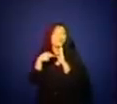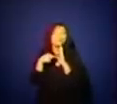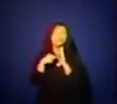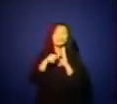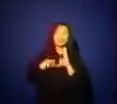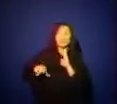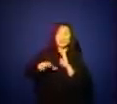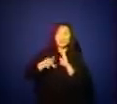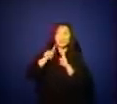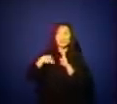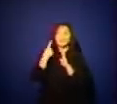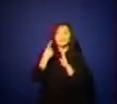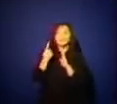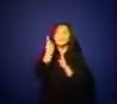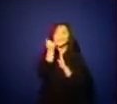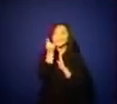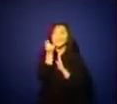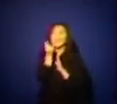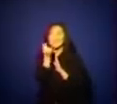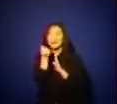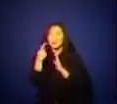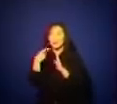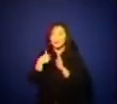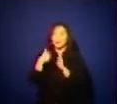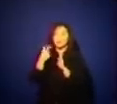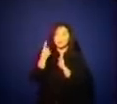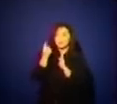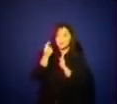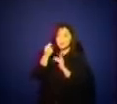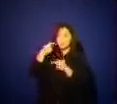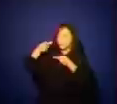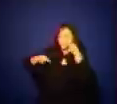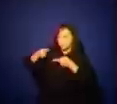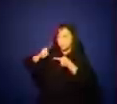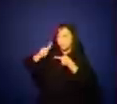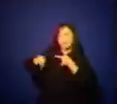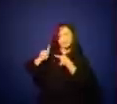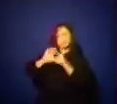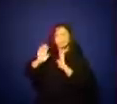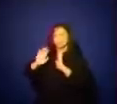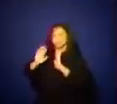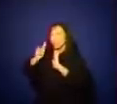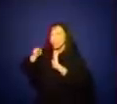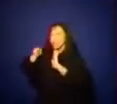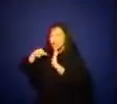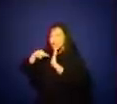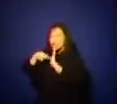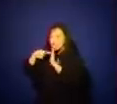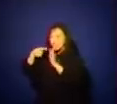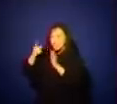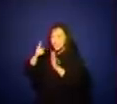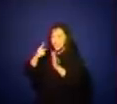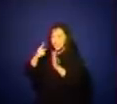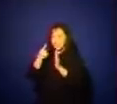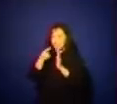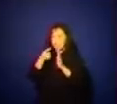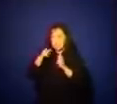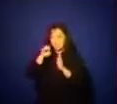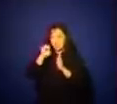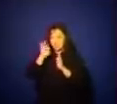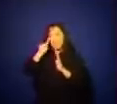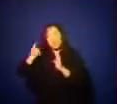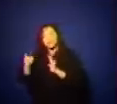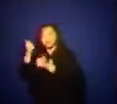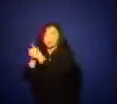ela não é um instrumento de política monetária né o instrumentos políticos monetária juros o princípio da Separação tem-se mostrado muito